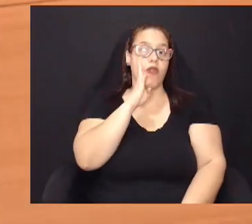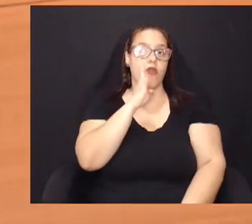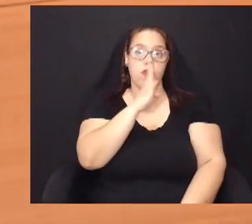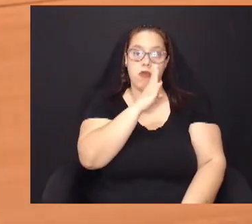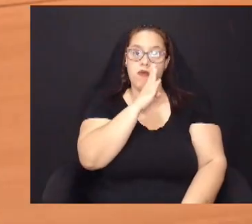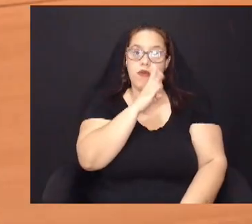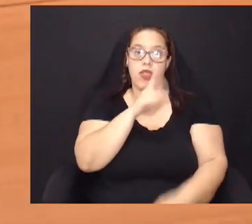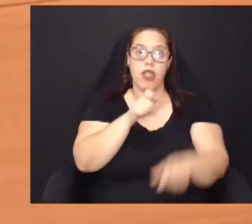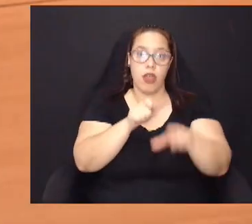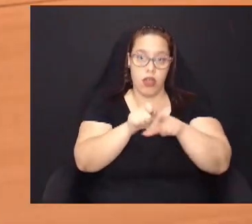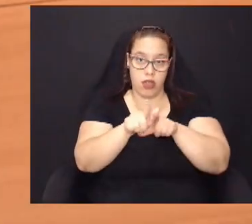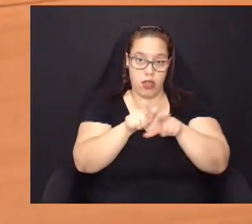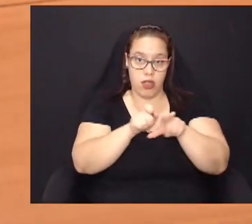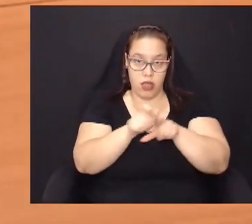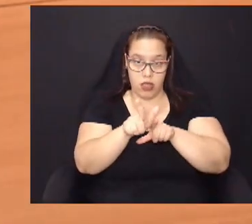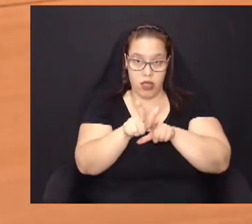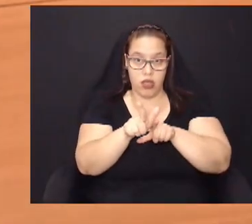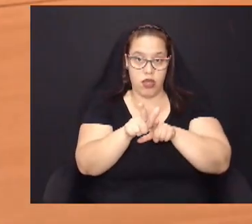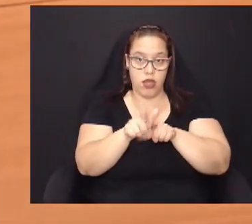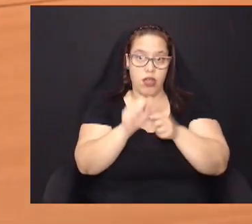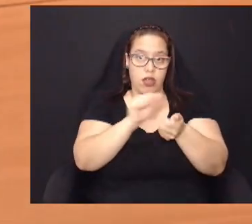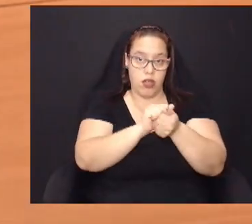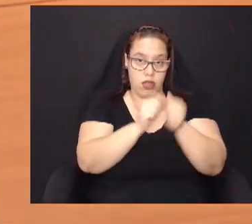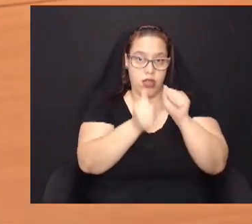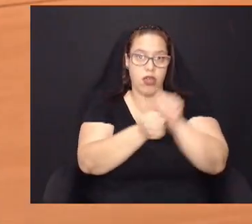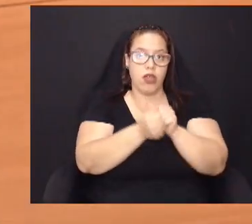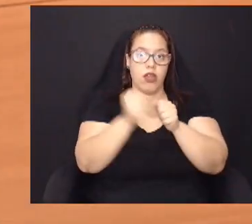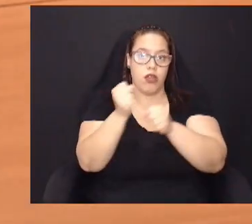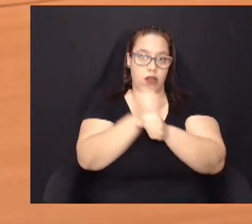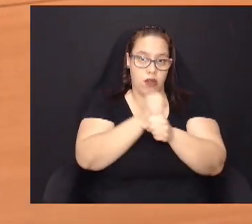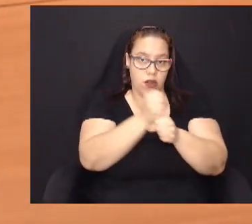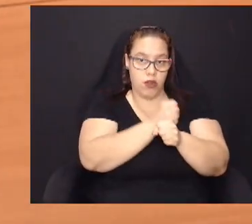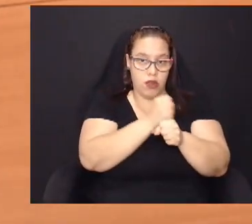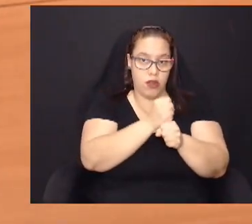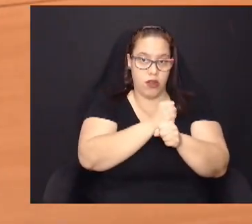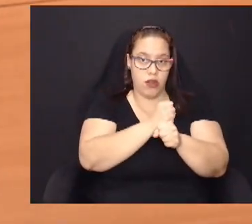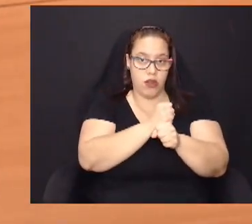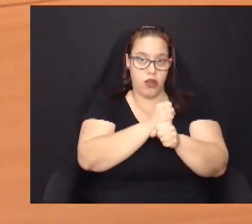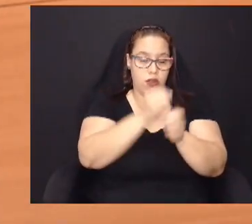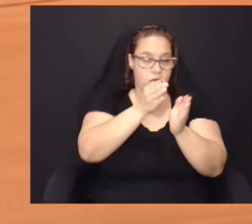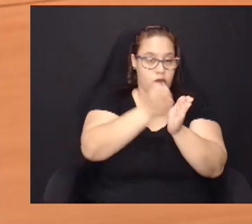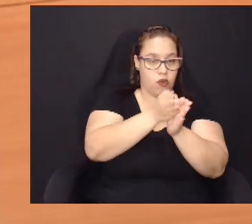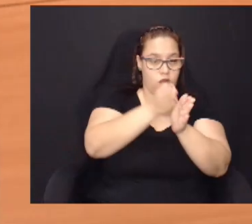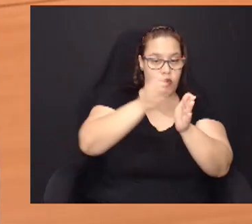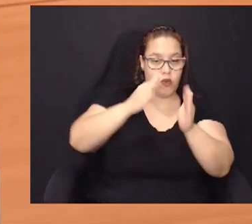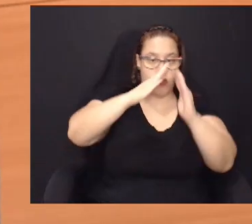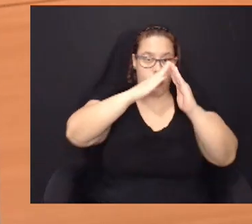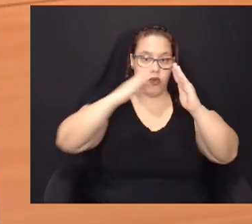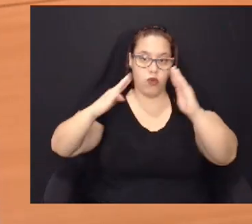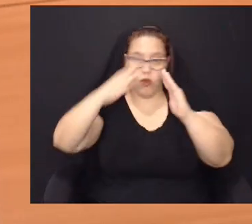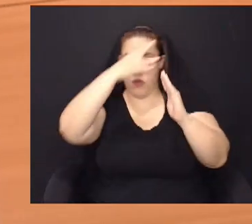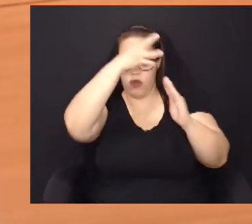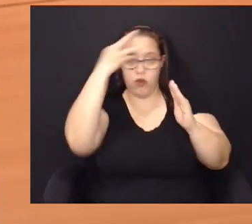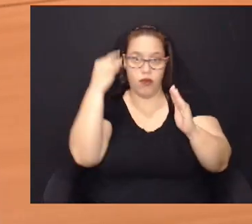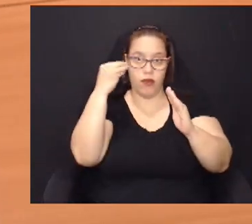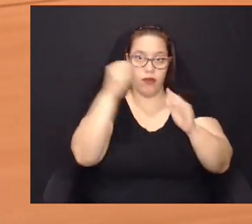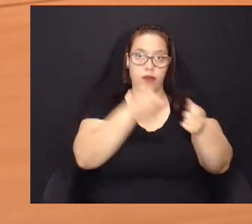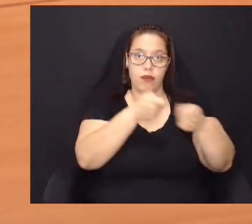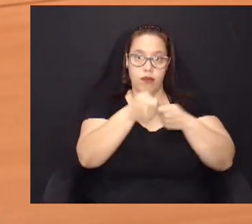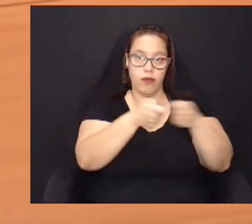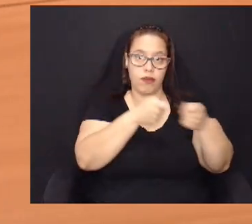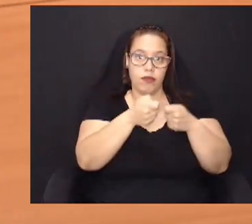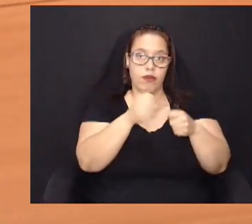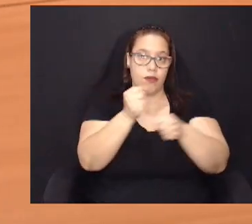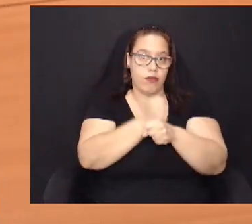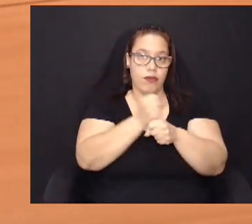construção, fazem a sua adequação na construção, o seu famoso puxadinho, e esquece de regularizar a construção e